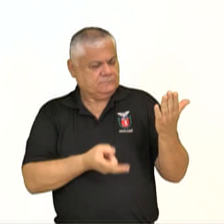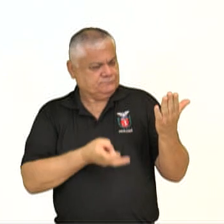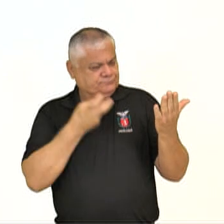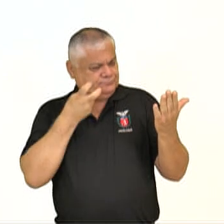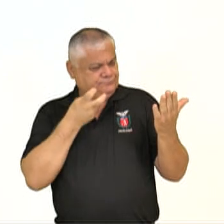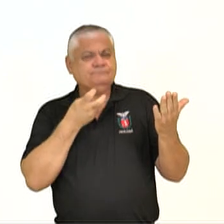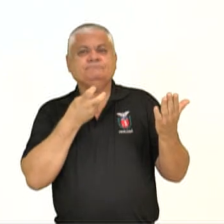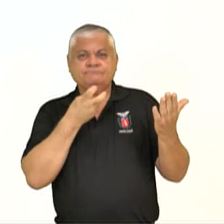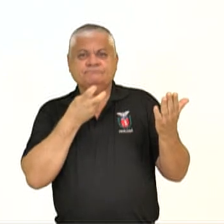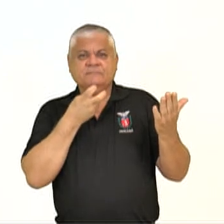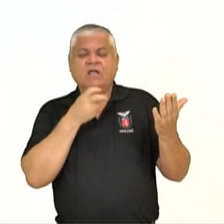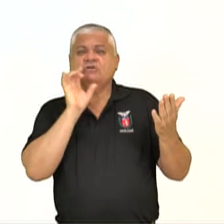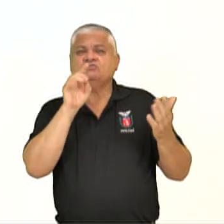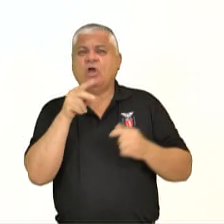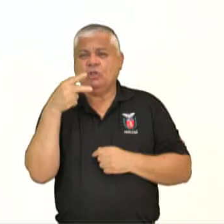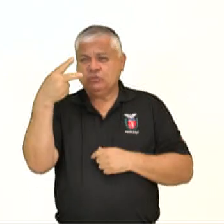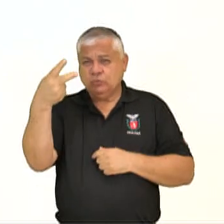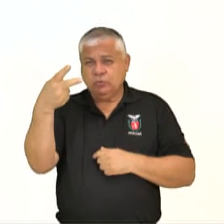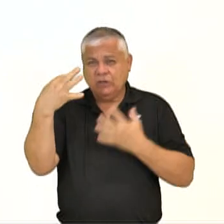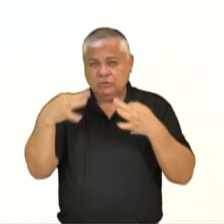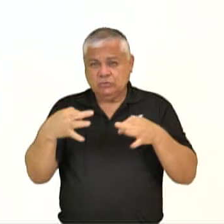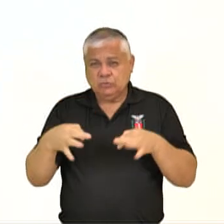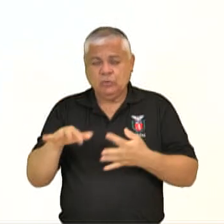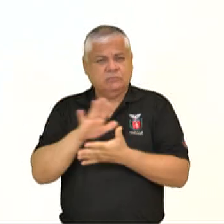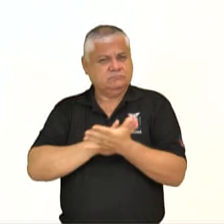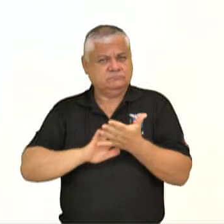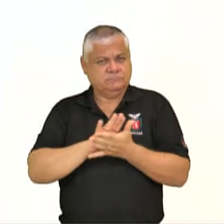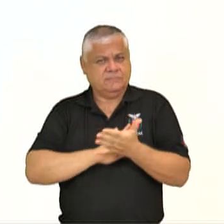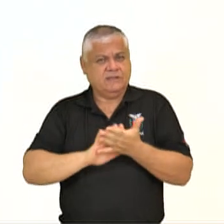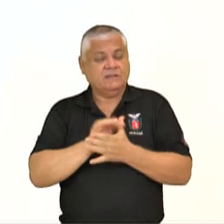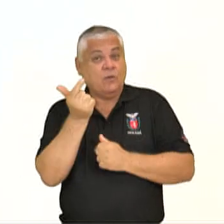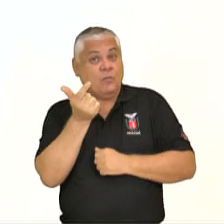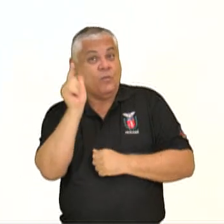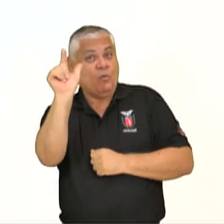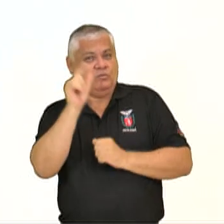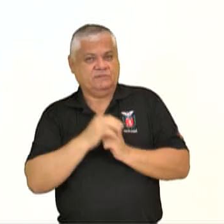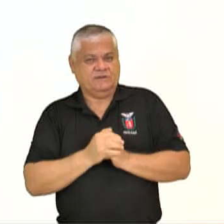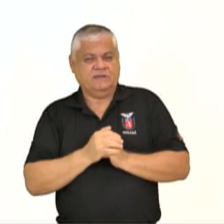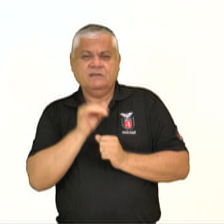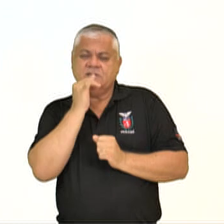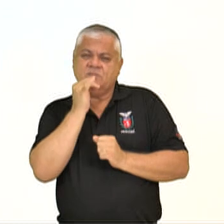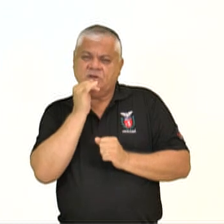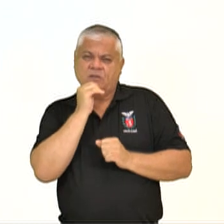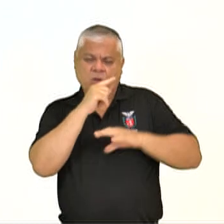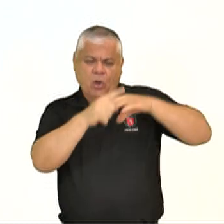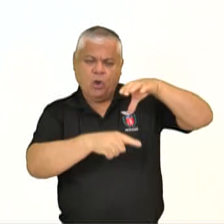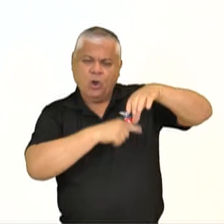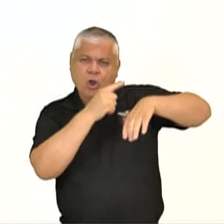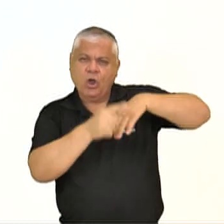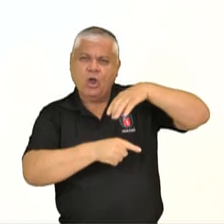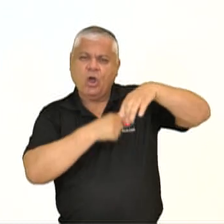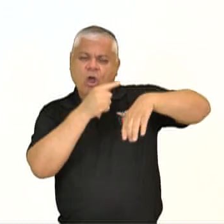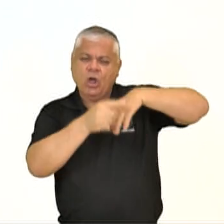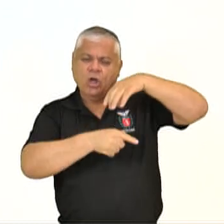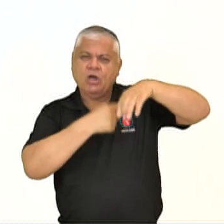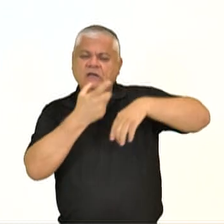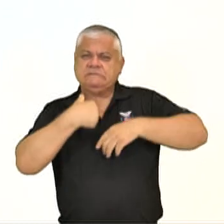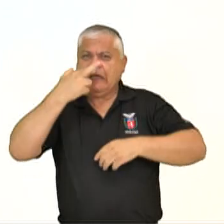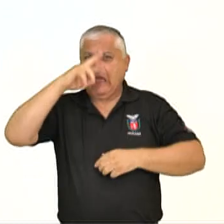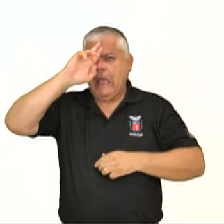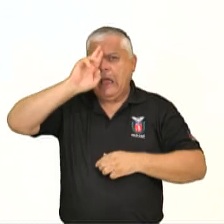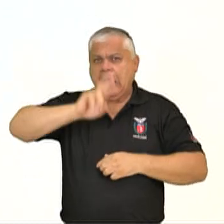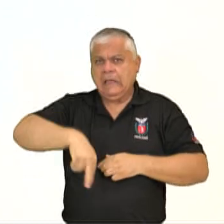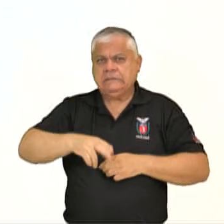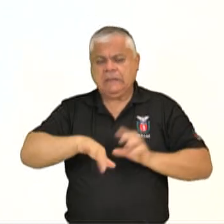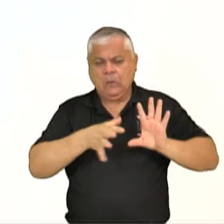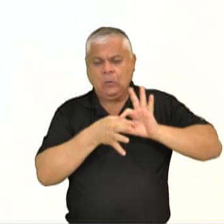bem. Não as duas que ele teve, mas só as que ele não tem. E assim, nas calhas da roda, gira a entreter a razão esse comboio